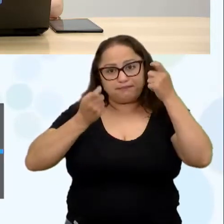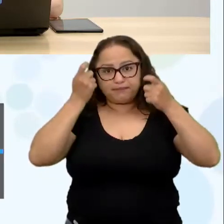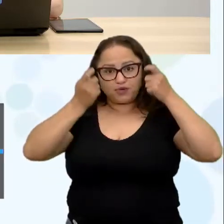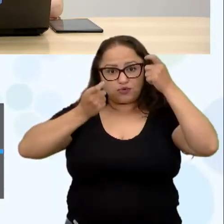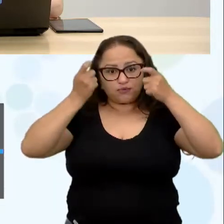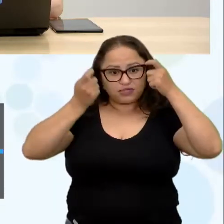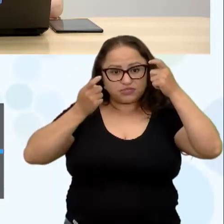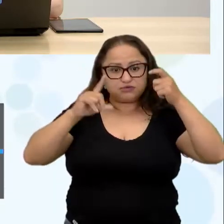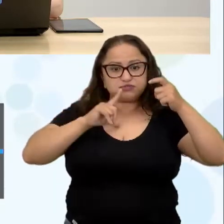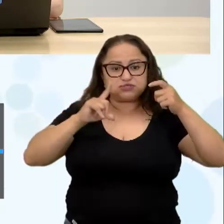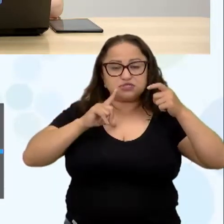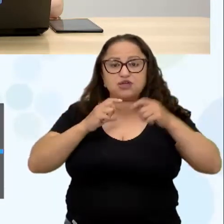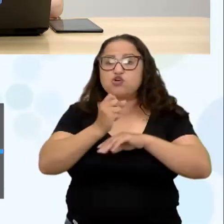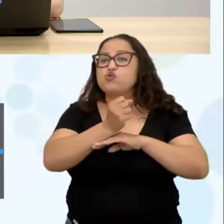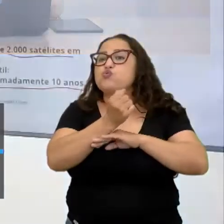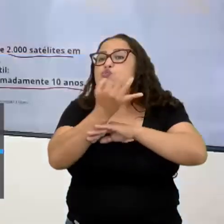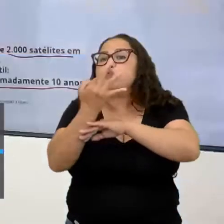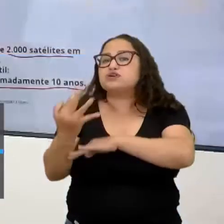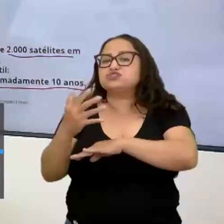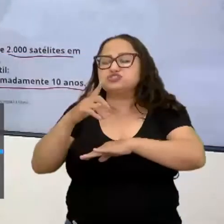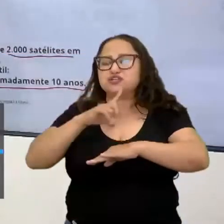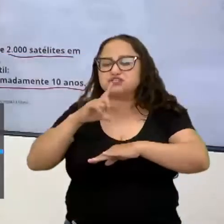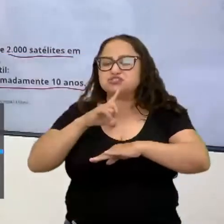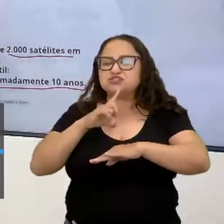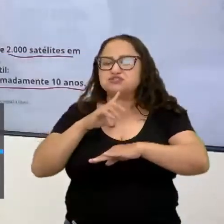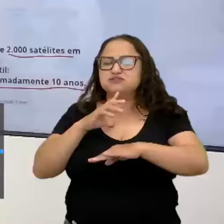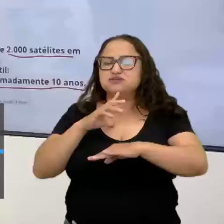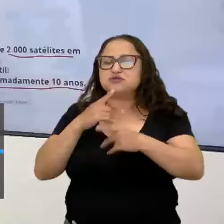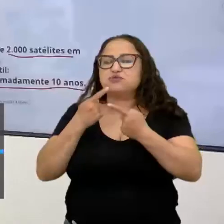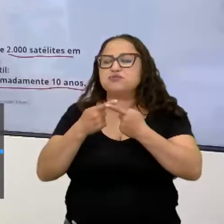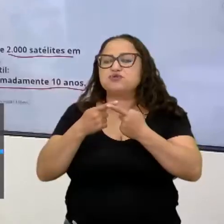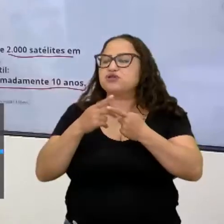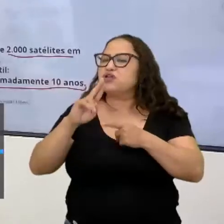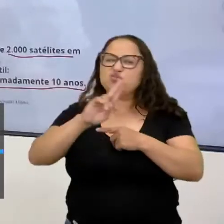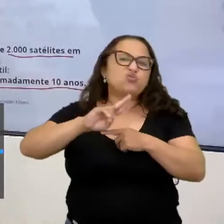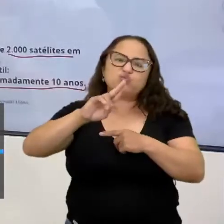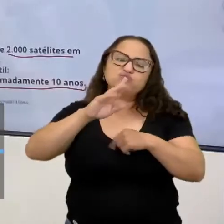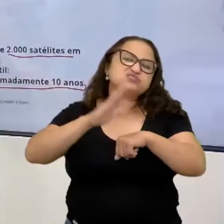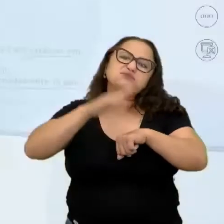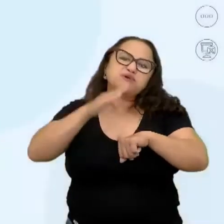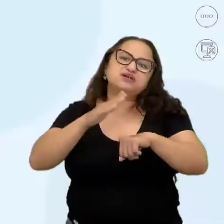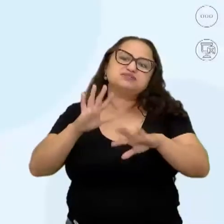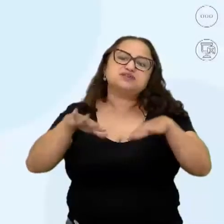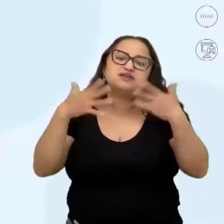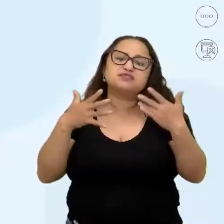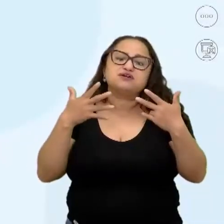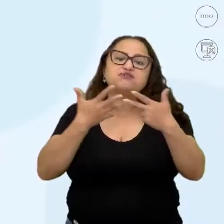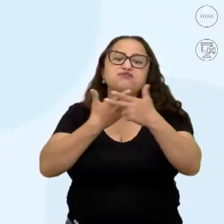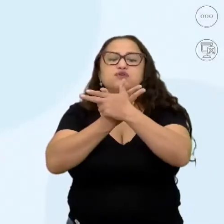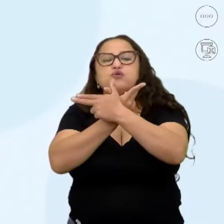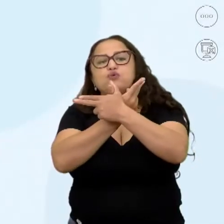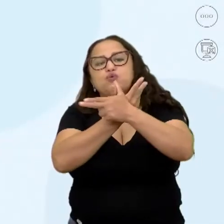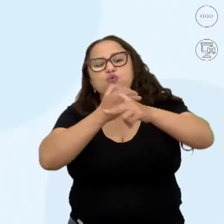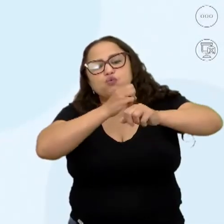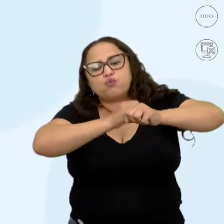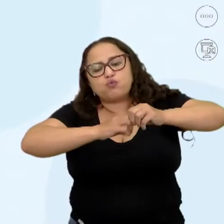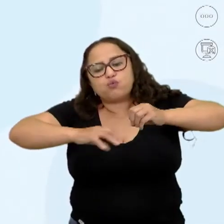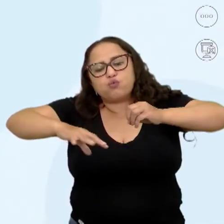a quantidade de lixo espacial, que são satélites que não tem mais uso e ficam aí, né? Orbitando a Terra,